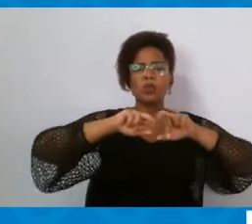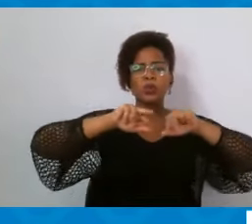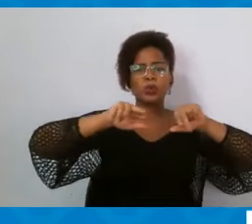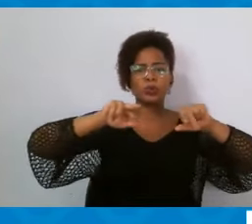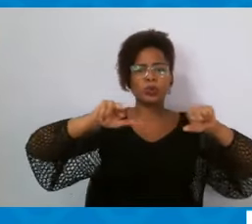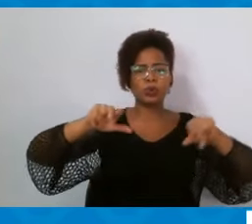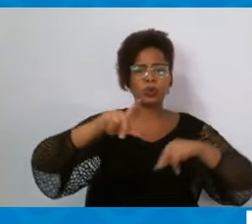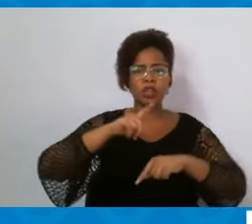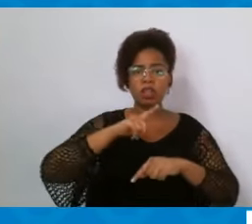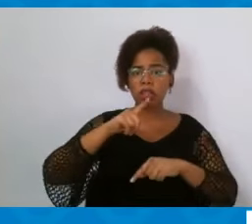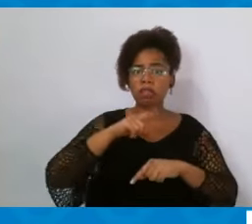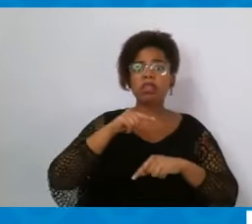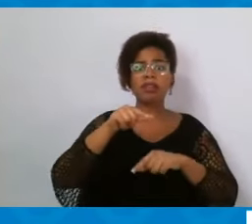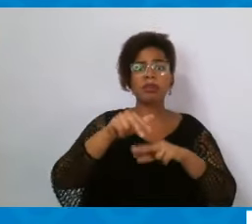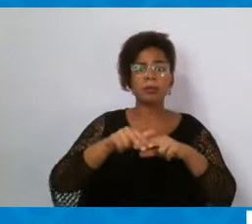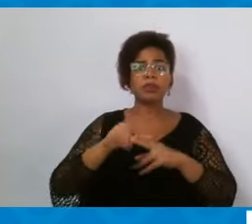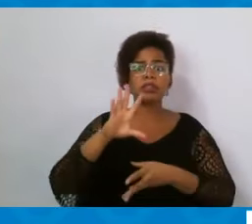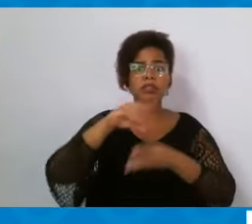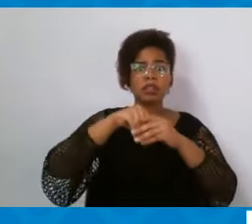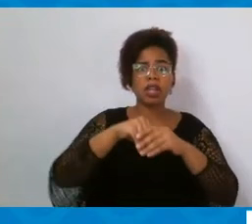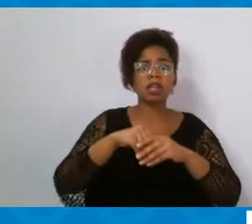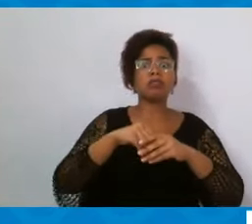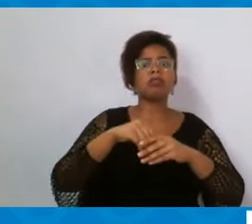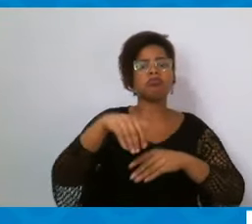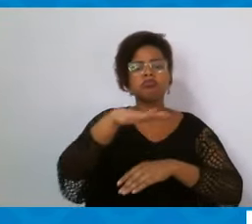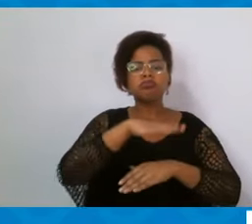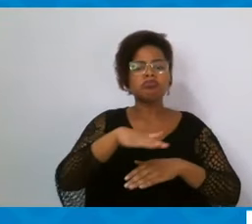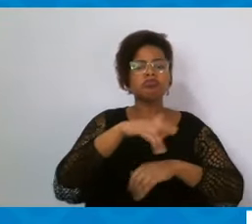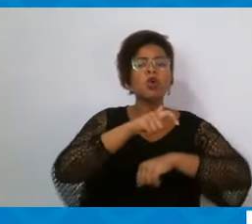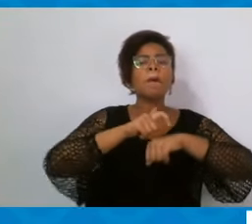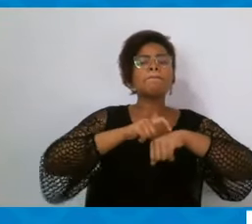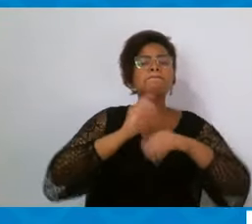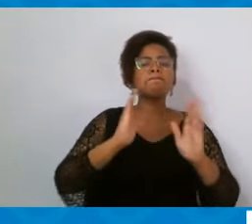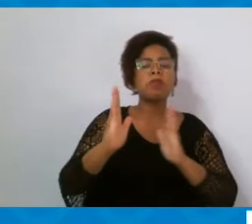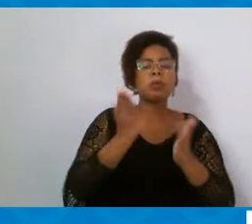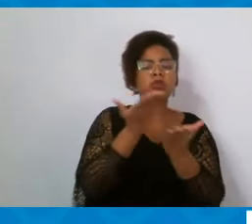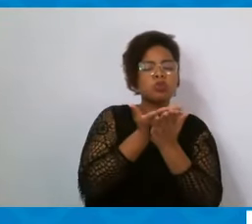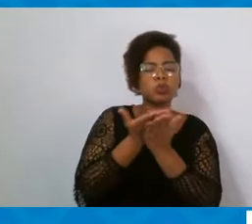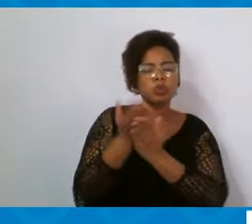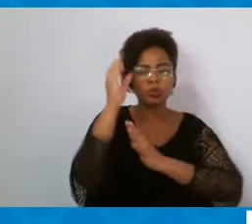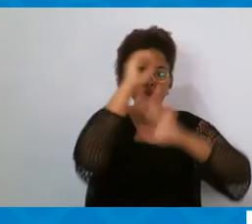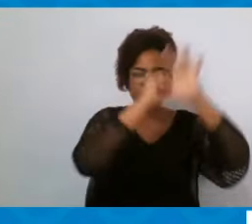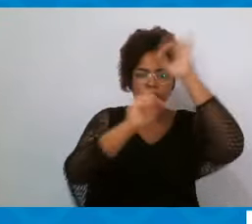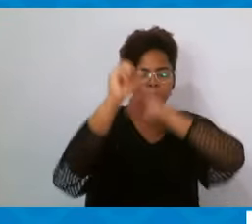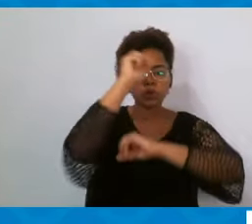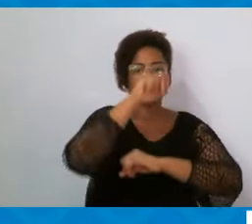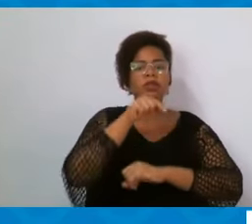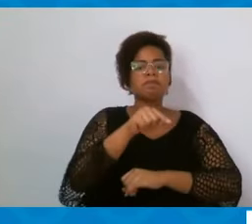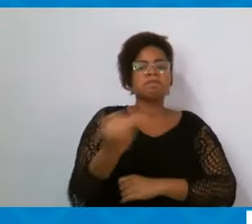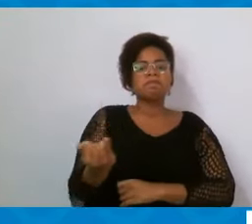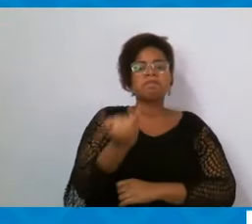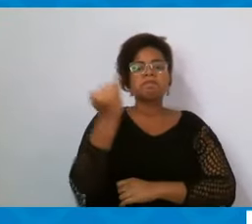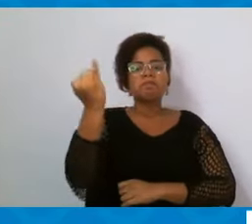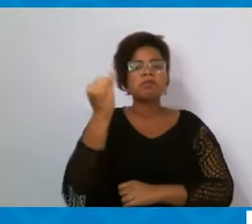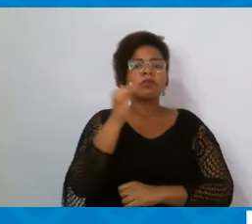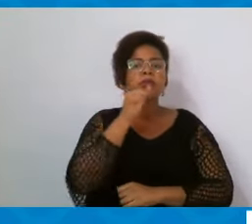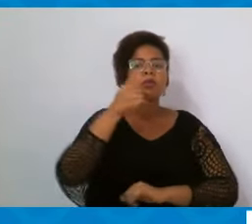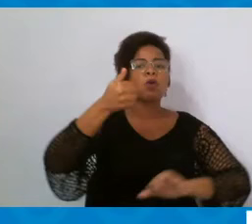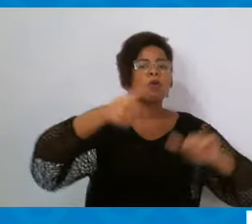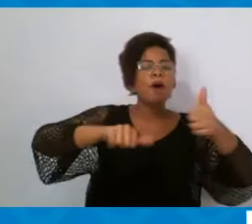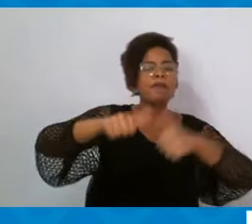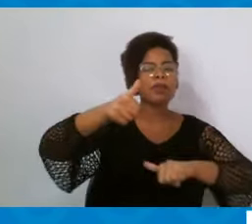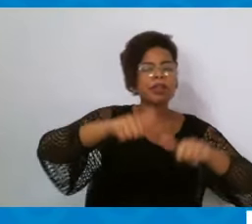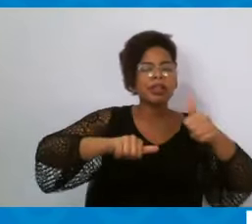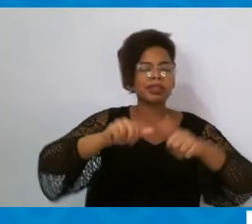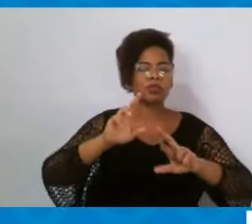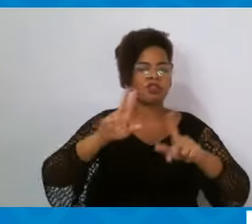ciclo todinho de aprendizagem. Então, você vai avaliar diferente. Então, talvez a avaliação seja, ó, seu foguete tem que atingir